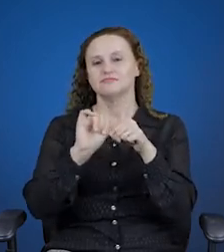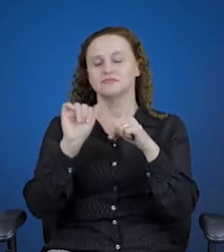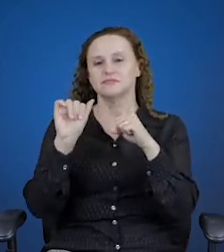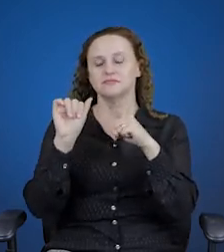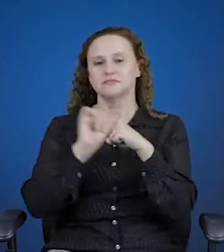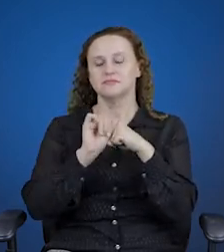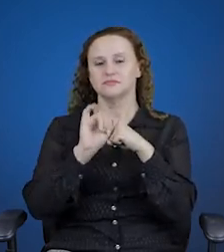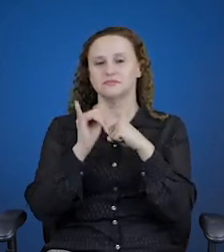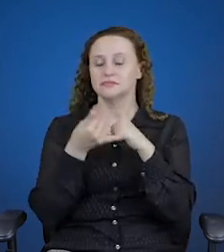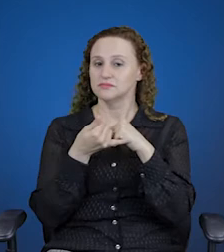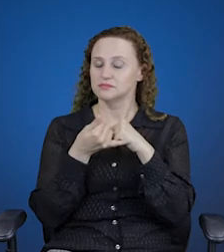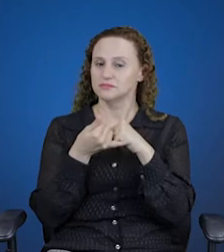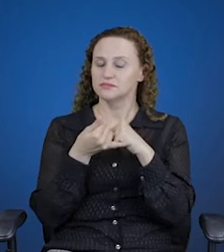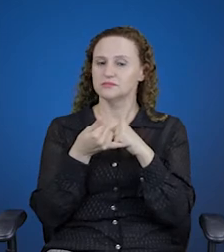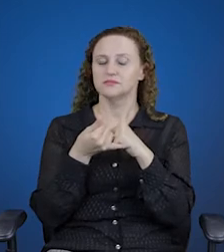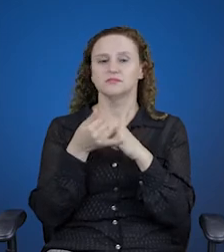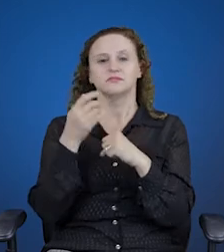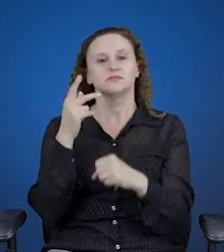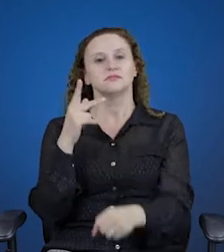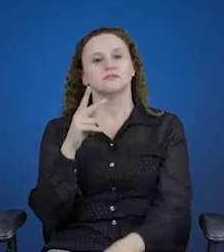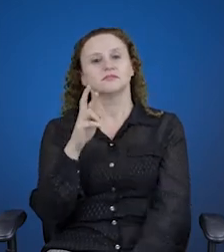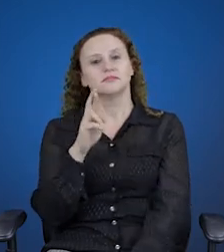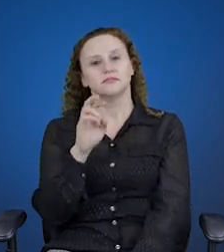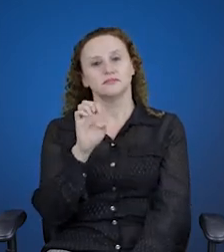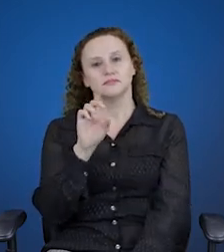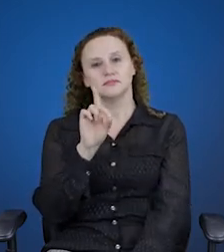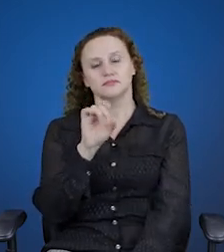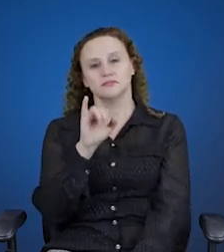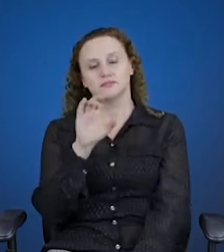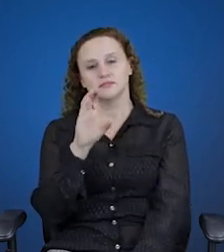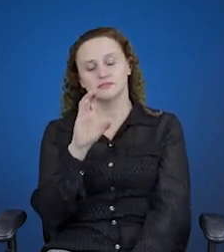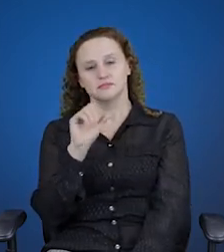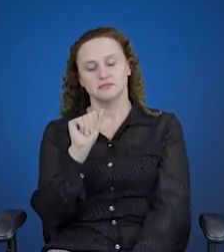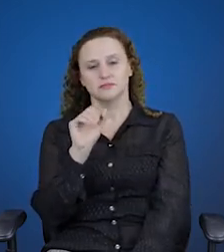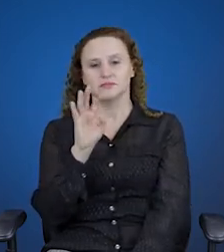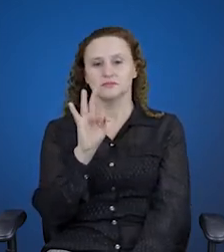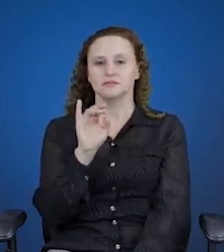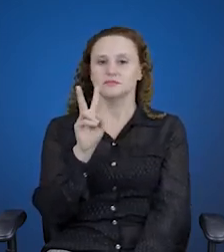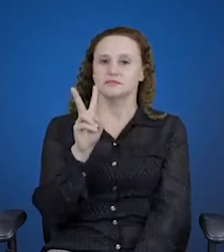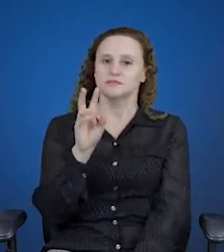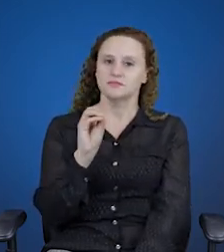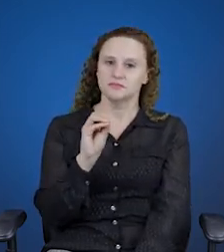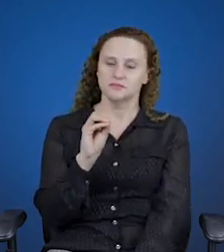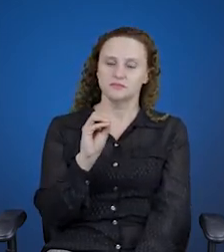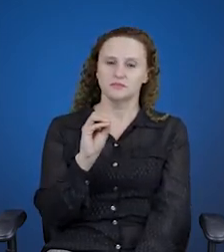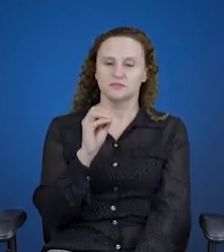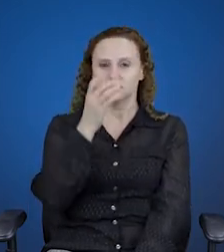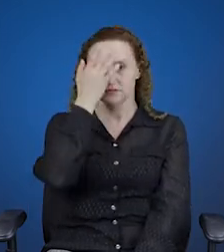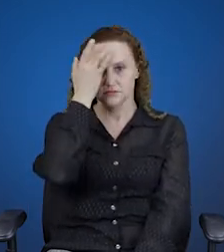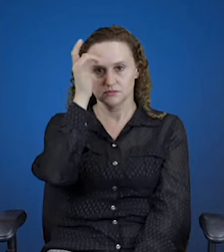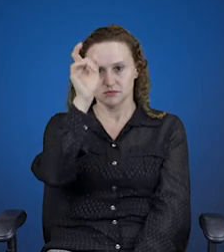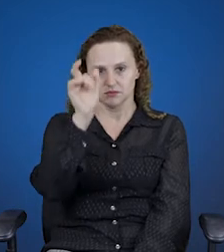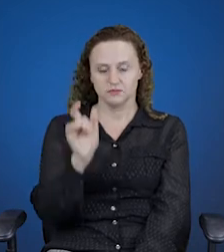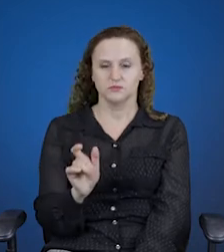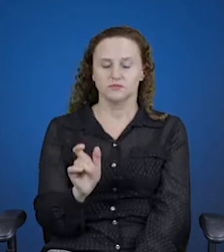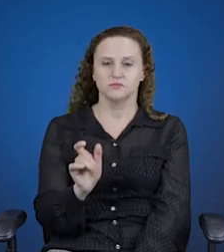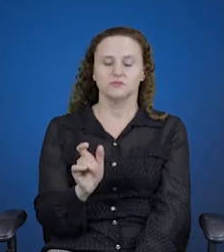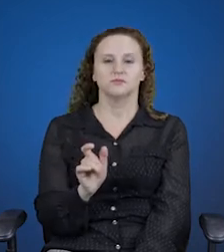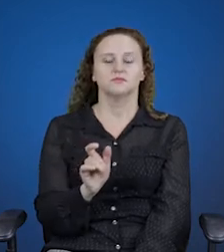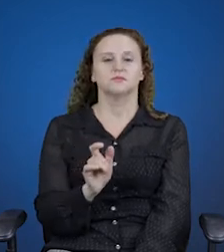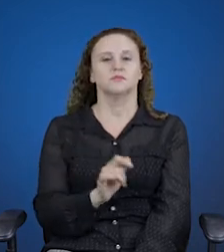adjetivo predicativo chamamos isso então de predicativo do sujeito